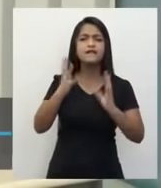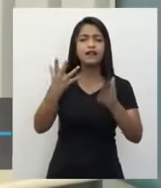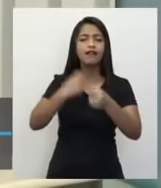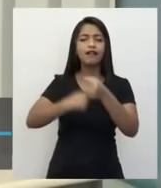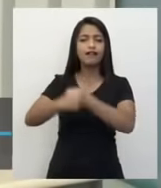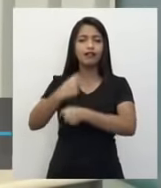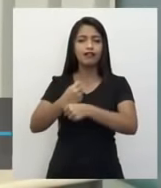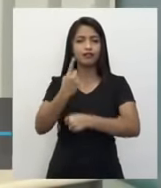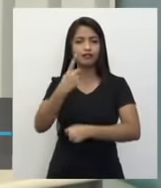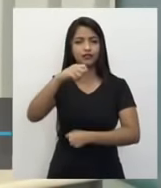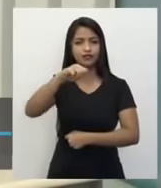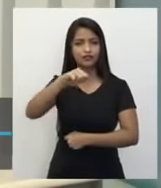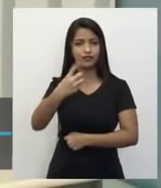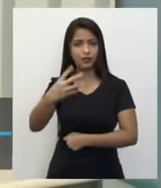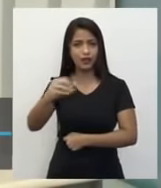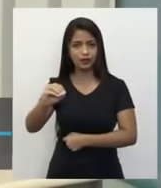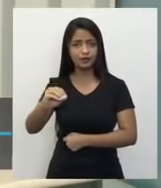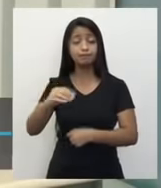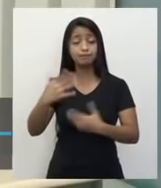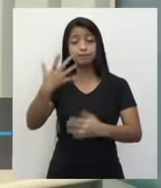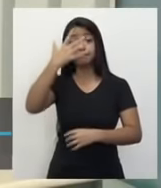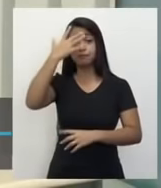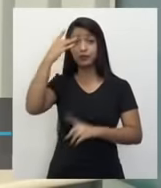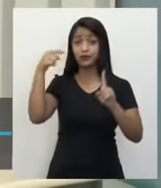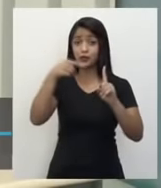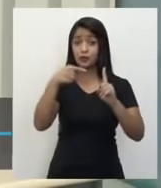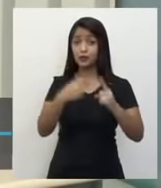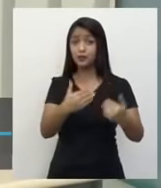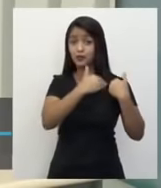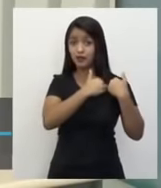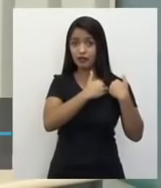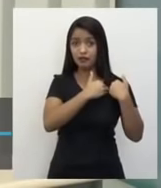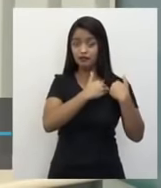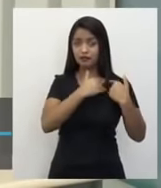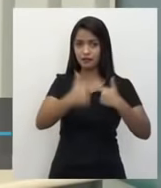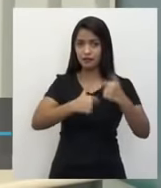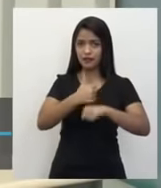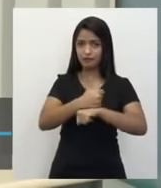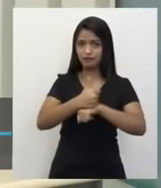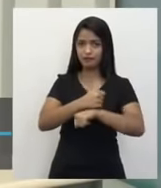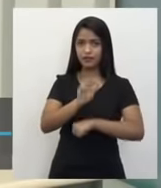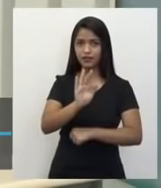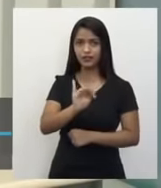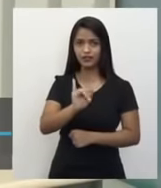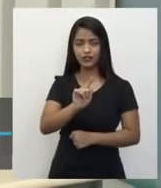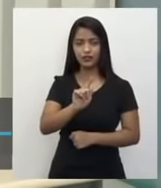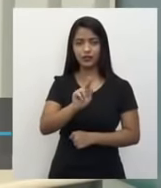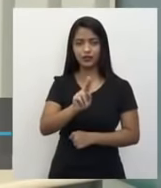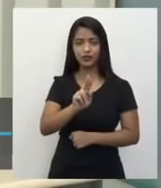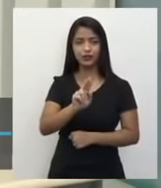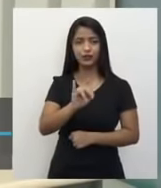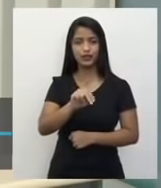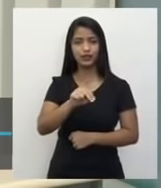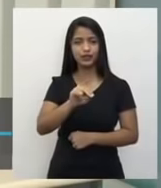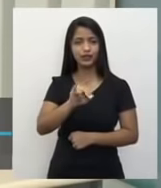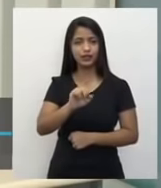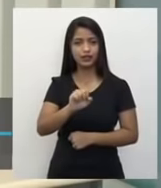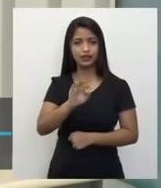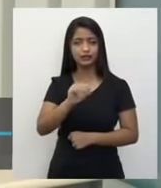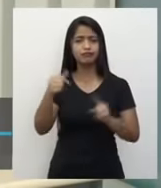Então, o figurinista pensou em roupas para as pessoas que estavam servindo, os garçons, a pessoa que trabalhava fazendo